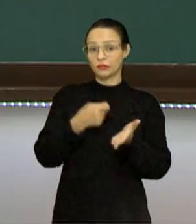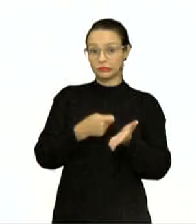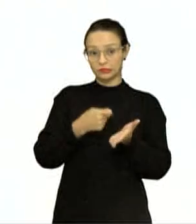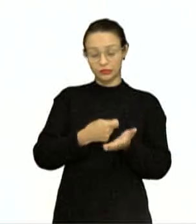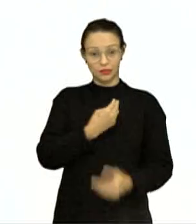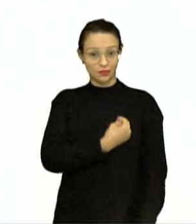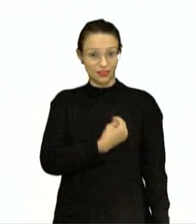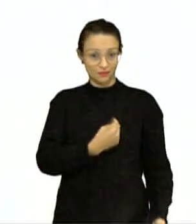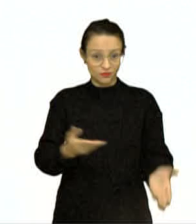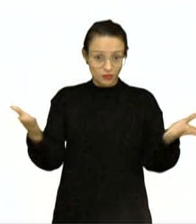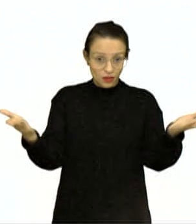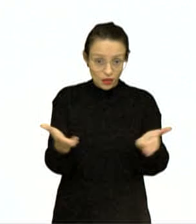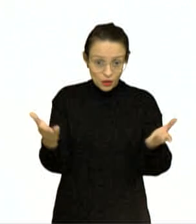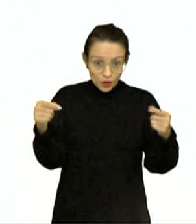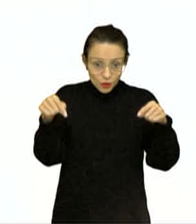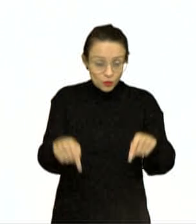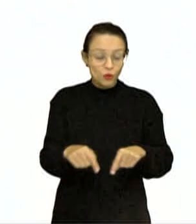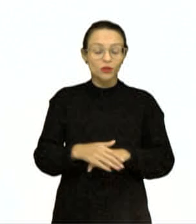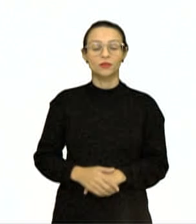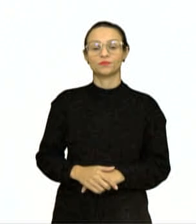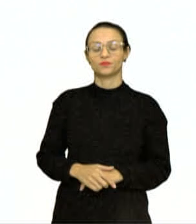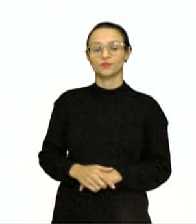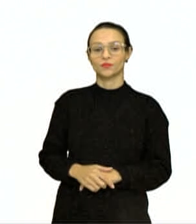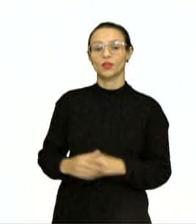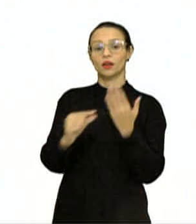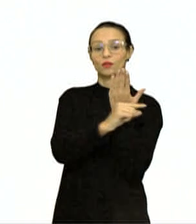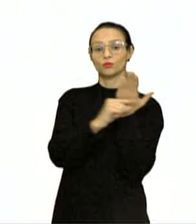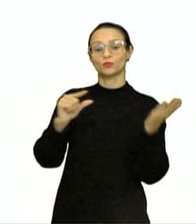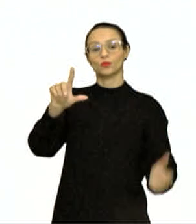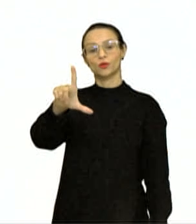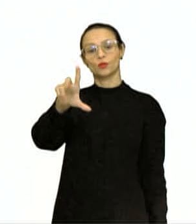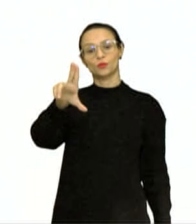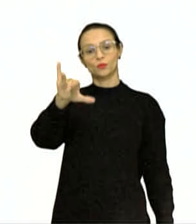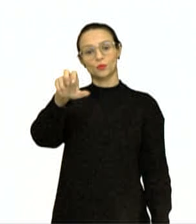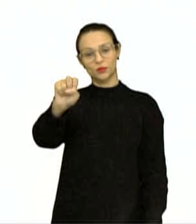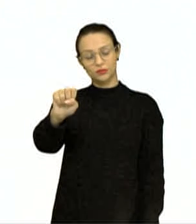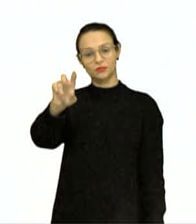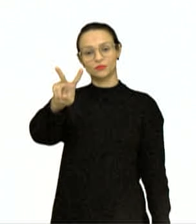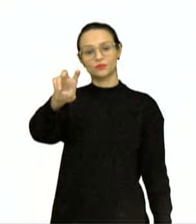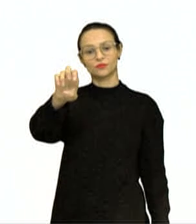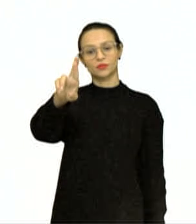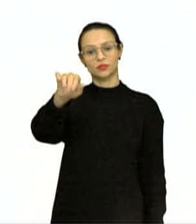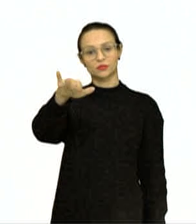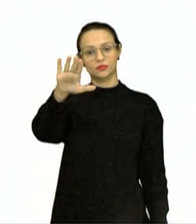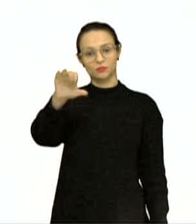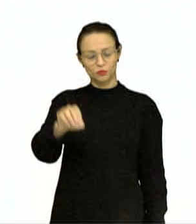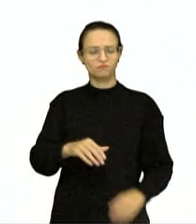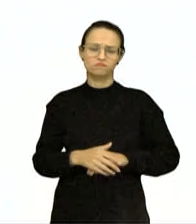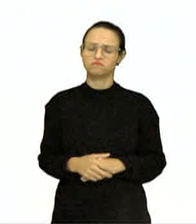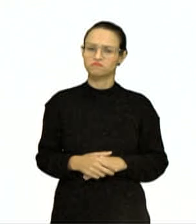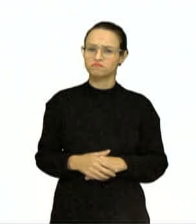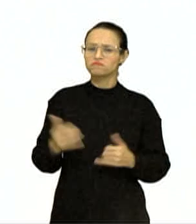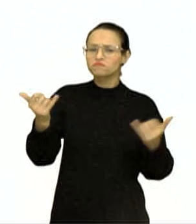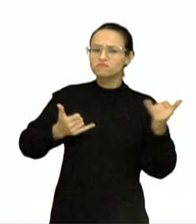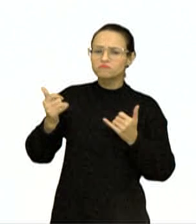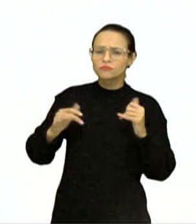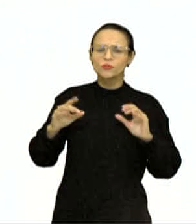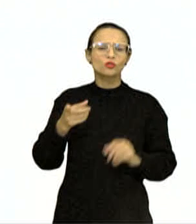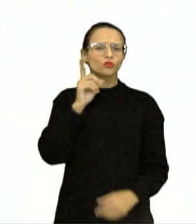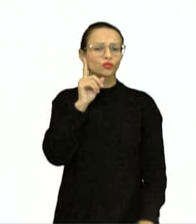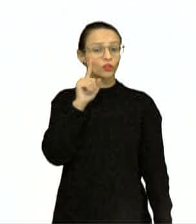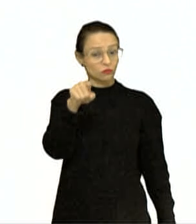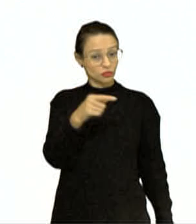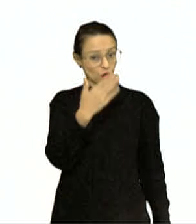Exigências da Vida Moderna, Luiz Fernando Veríssimo. Dizem que todos os dias você deve comer uma